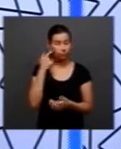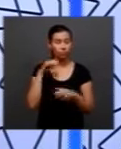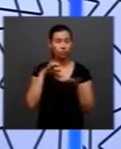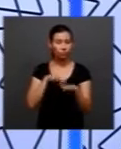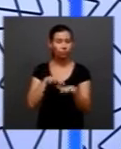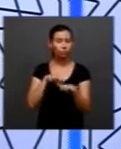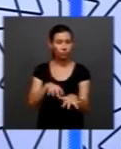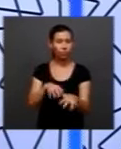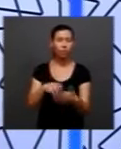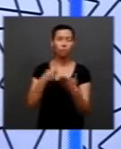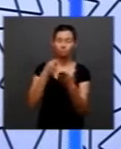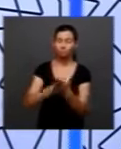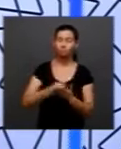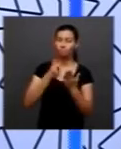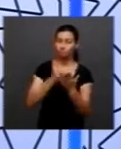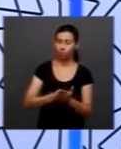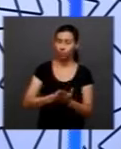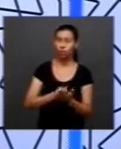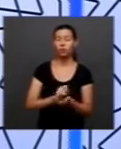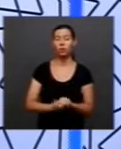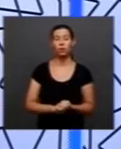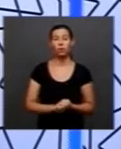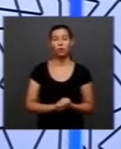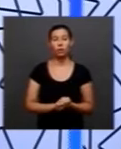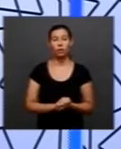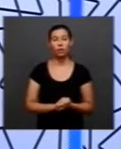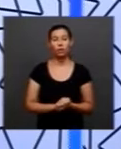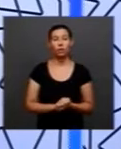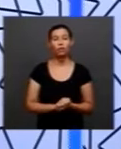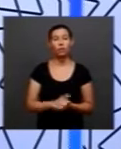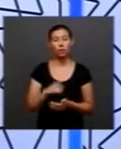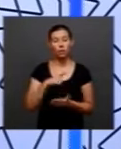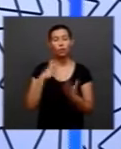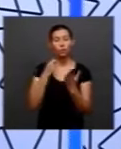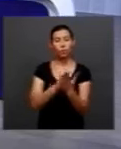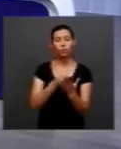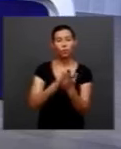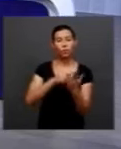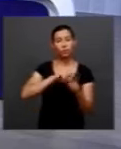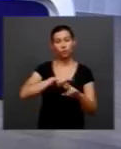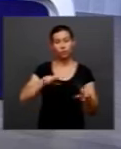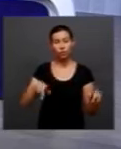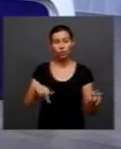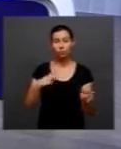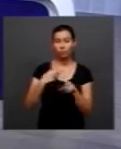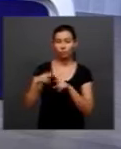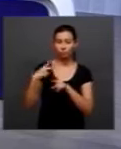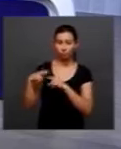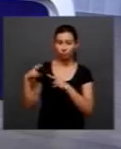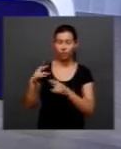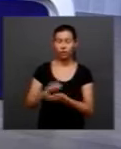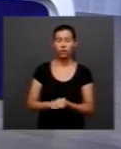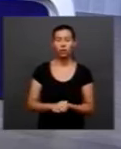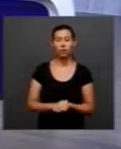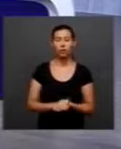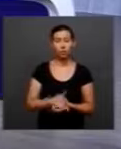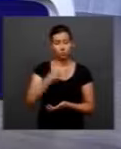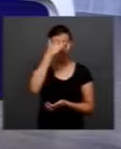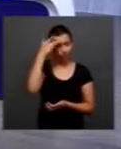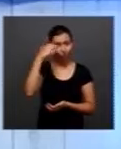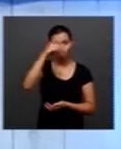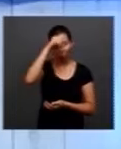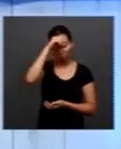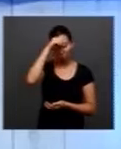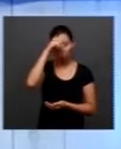tem lutado muito, a gente observa que existem muitas lutas ainda para a gente conseguir vencer. Tem muita gente ignorante ainda na área, né? Bom, a gente